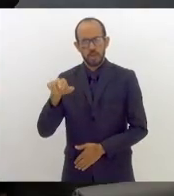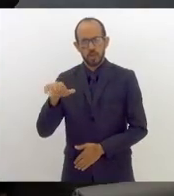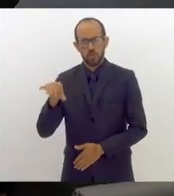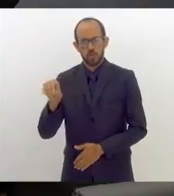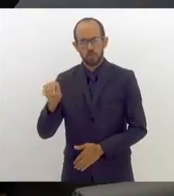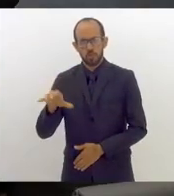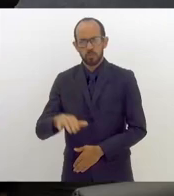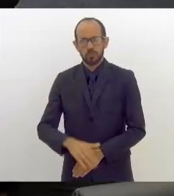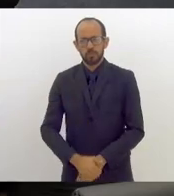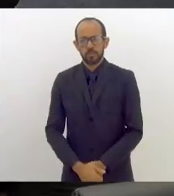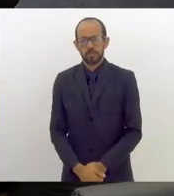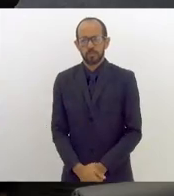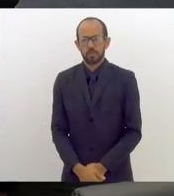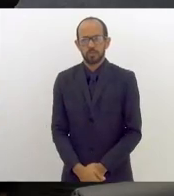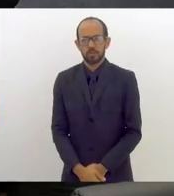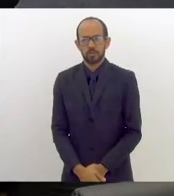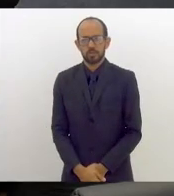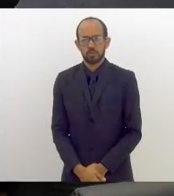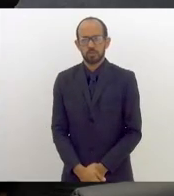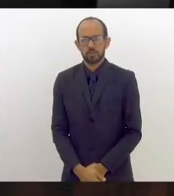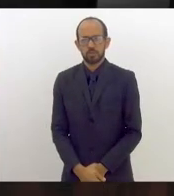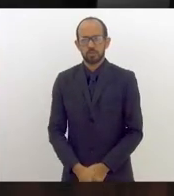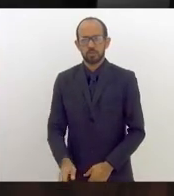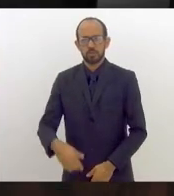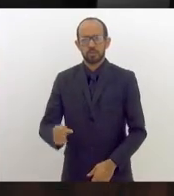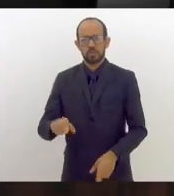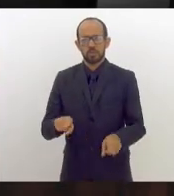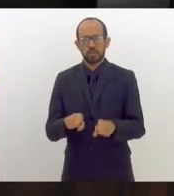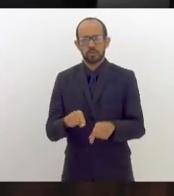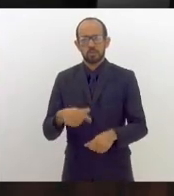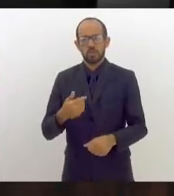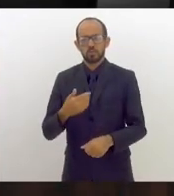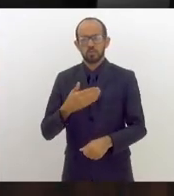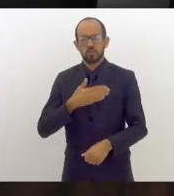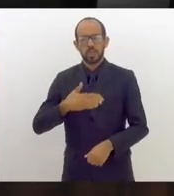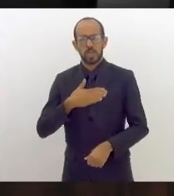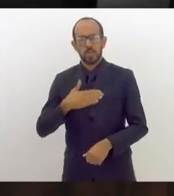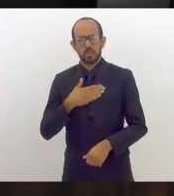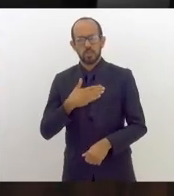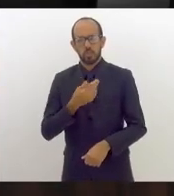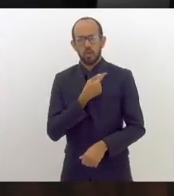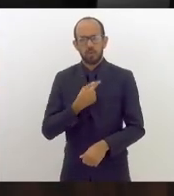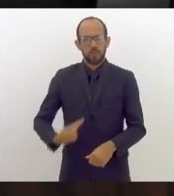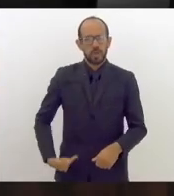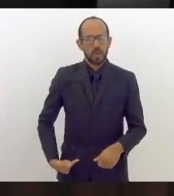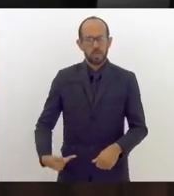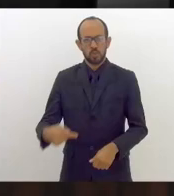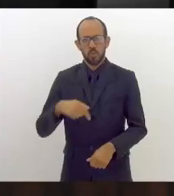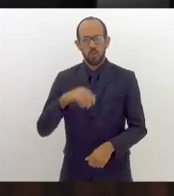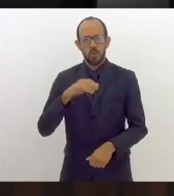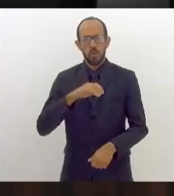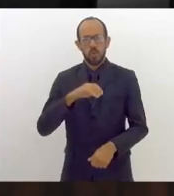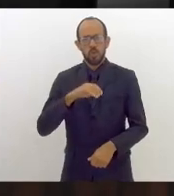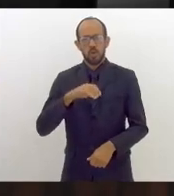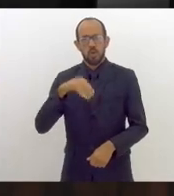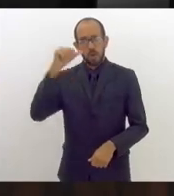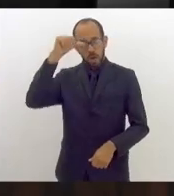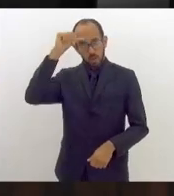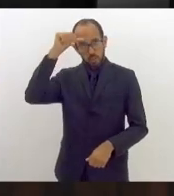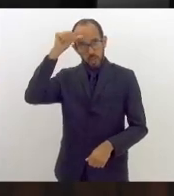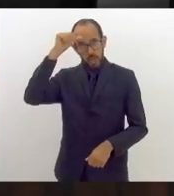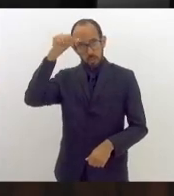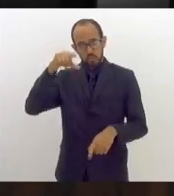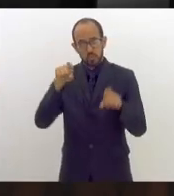nosso querido Governador Cláudio Castro também mandou mensagem congratulações Governador